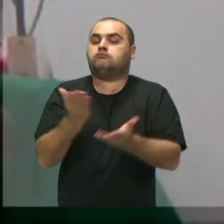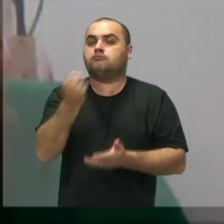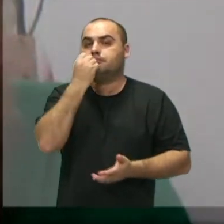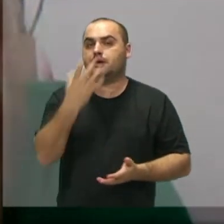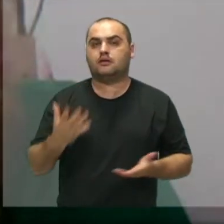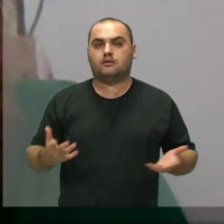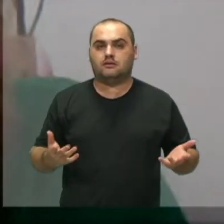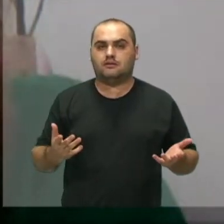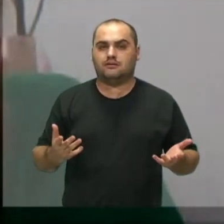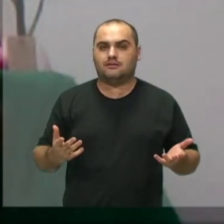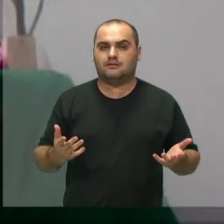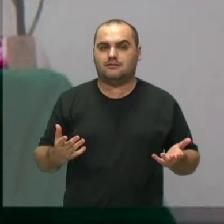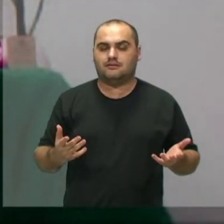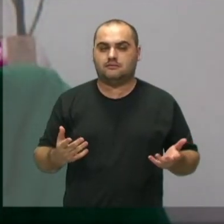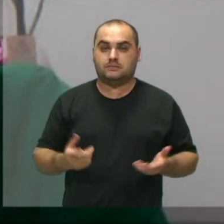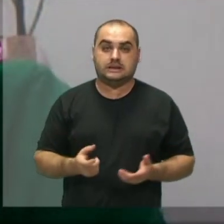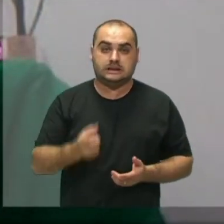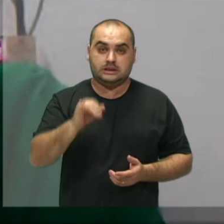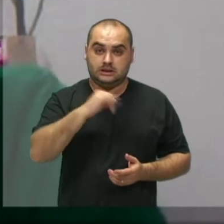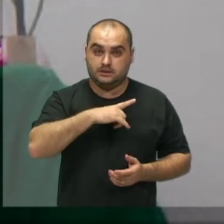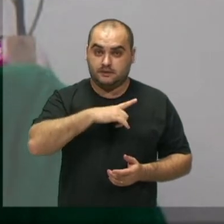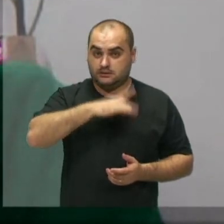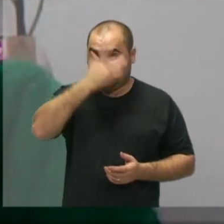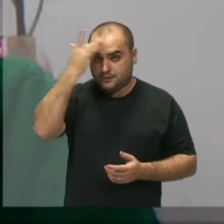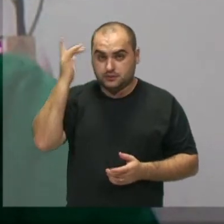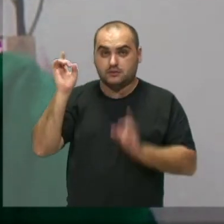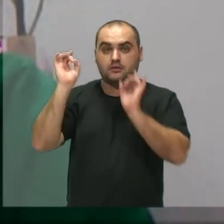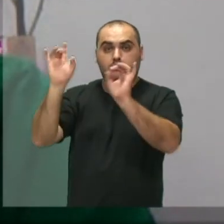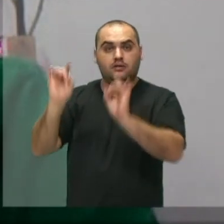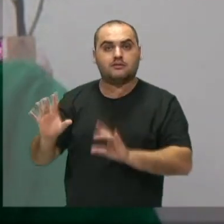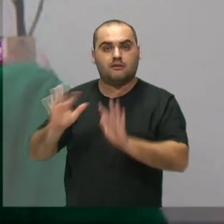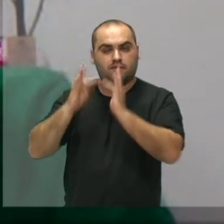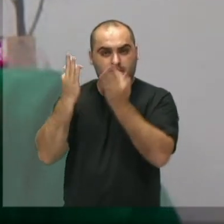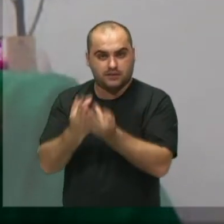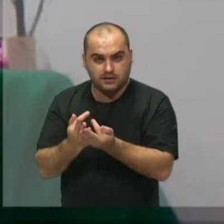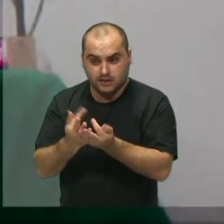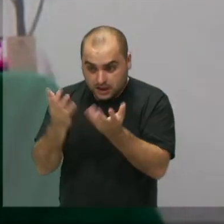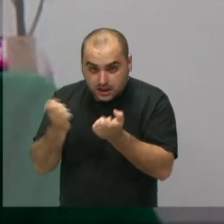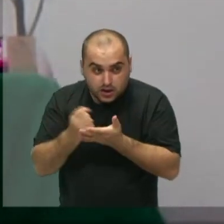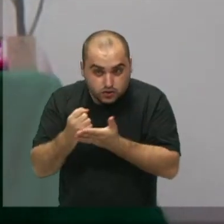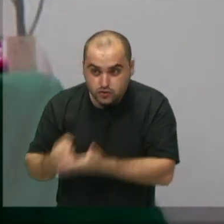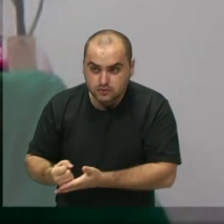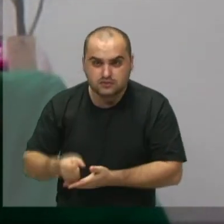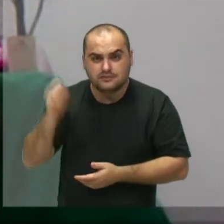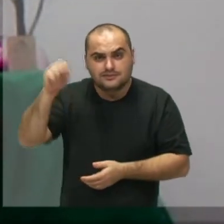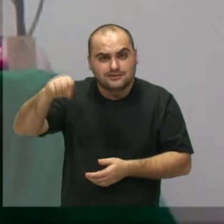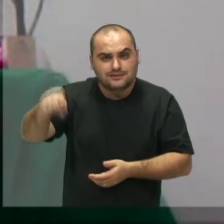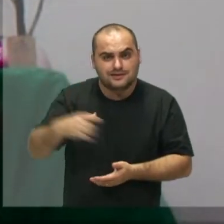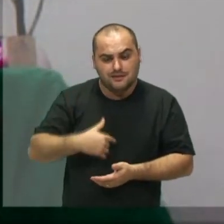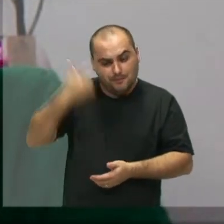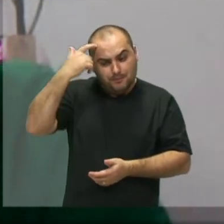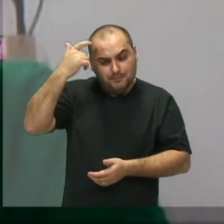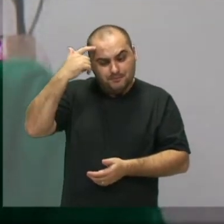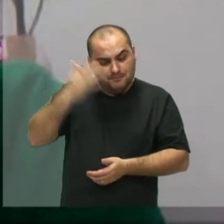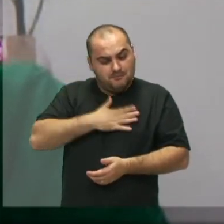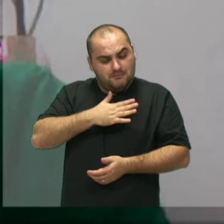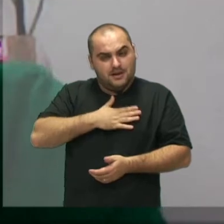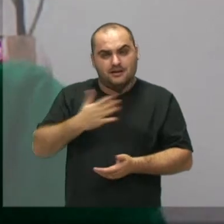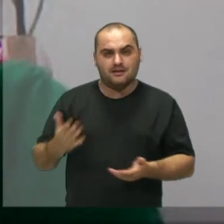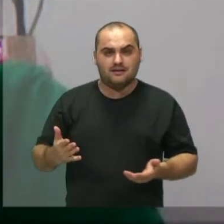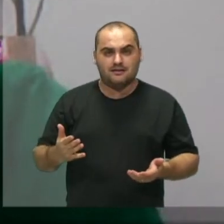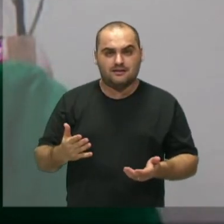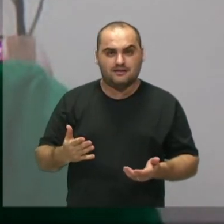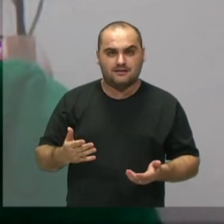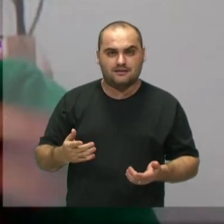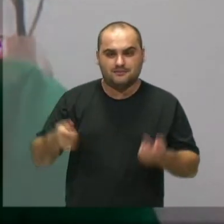né? Se eu tivesse uma pessoa especial na família, eu não queria que tivesse ajuda, então, eu estou pensando em mim. Eu acho que a gente